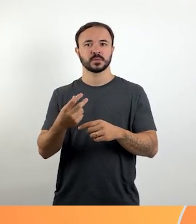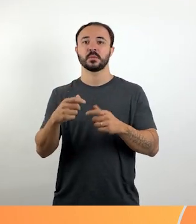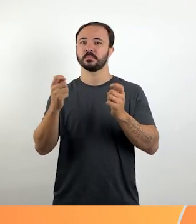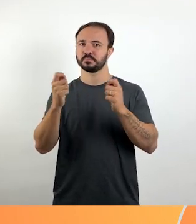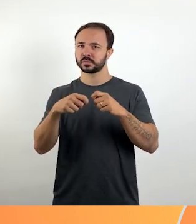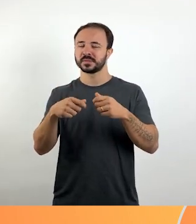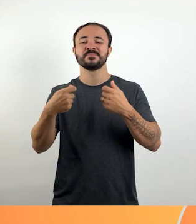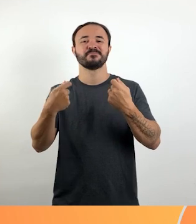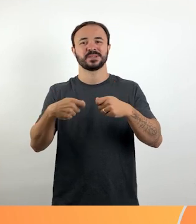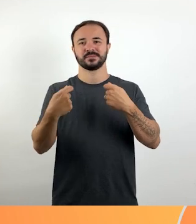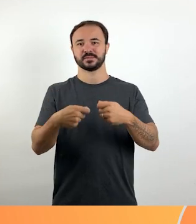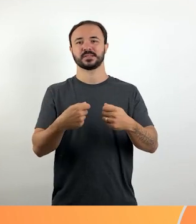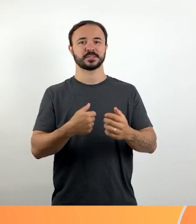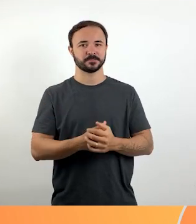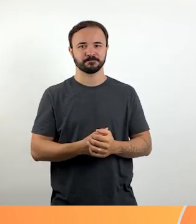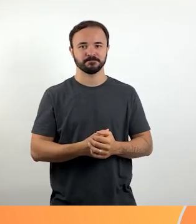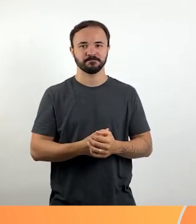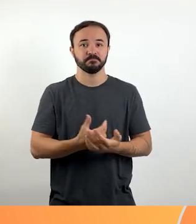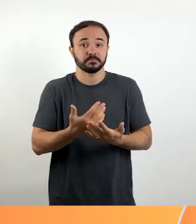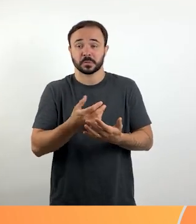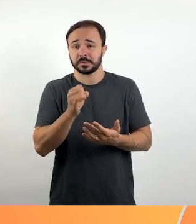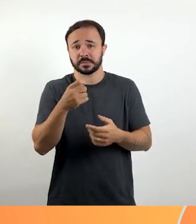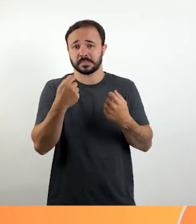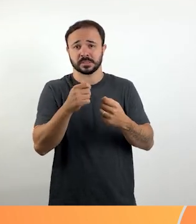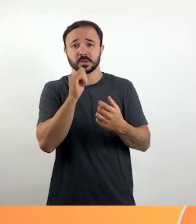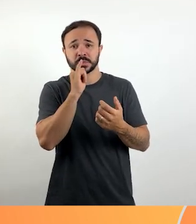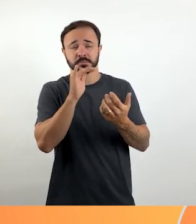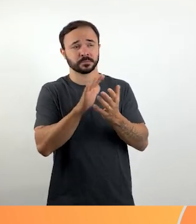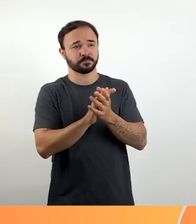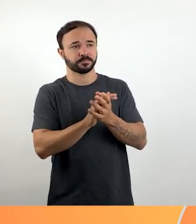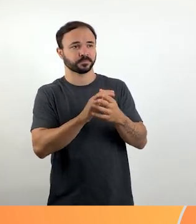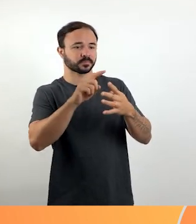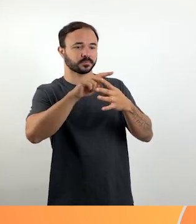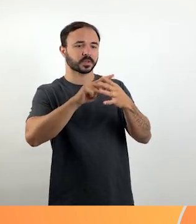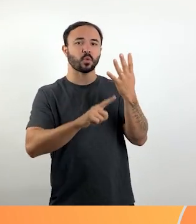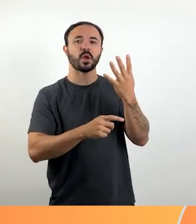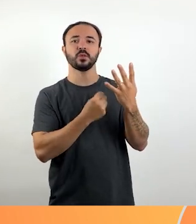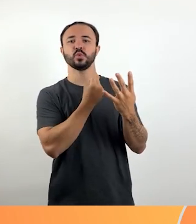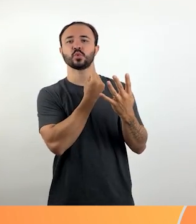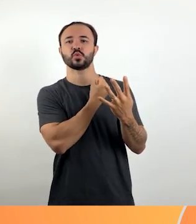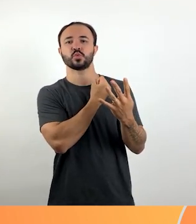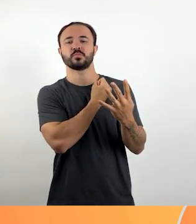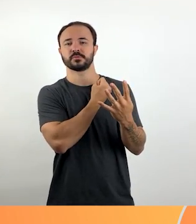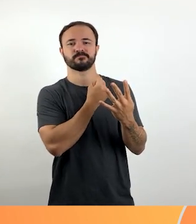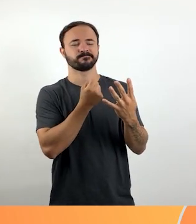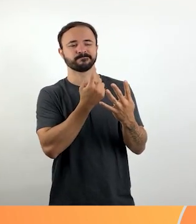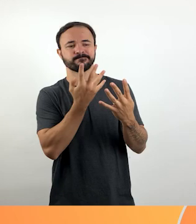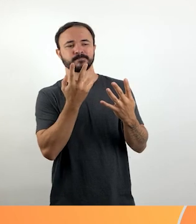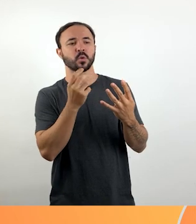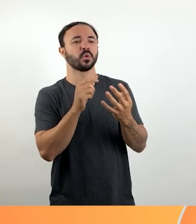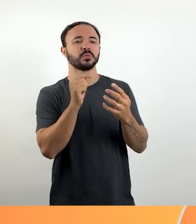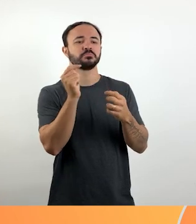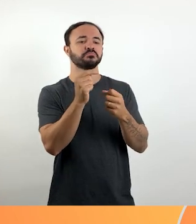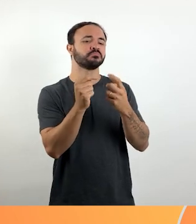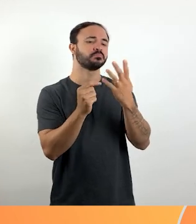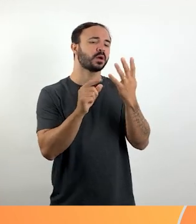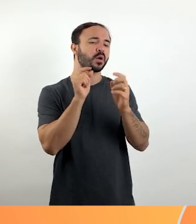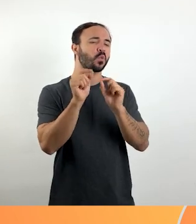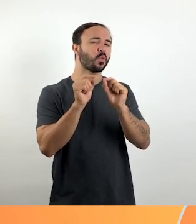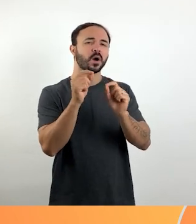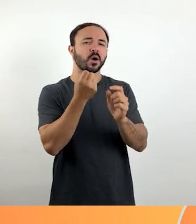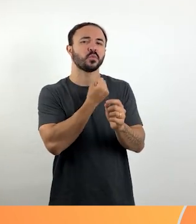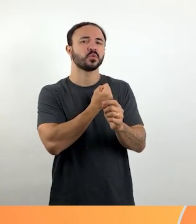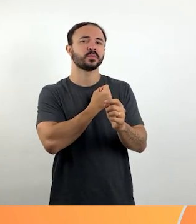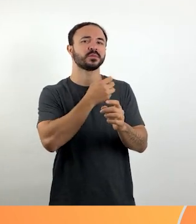4 números inteiros, seguindo essa regra, que a multiplicação deles é 2048 e